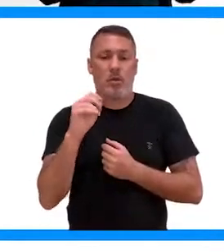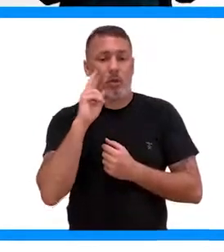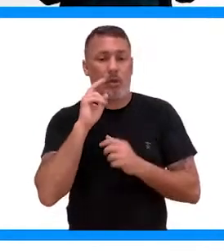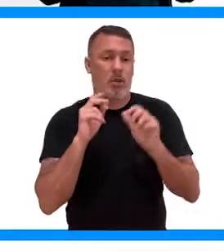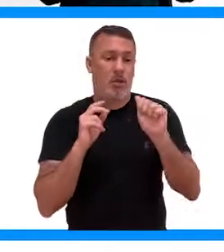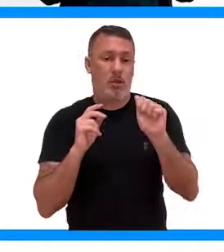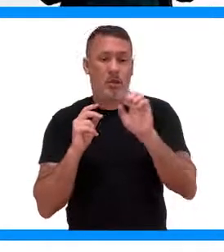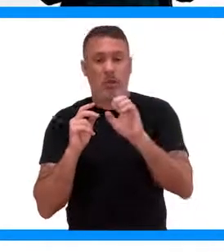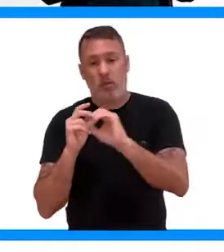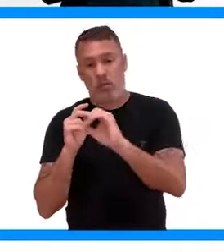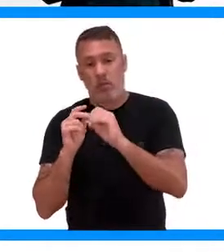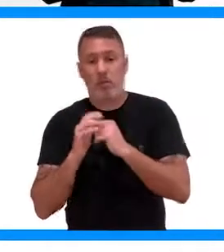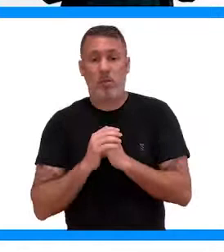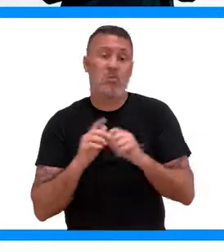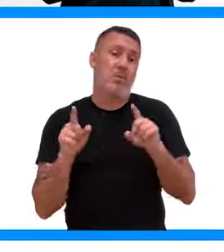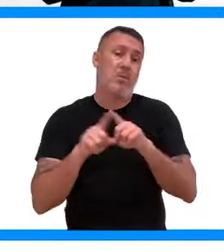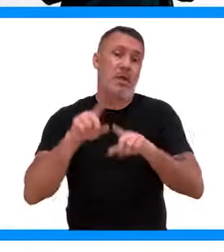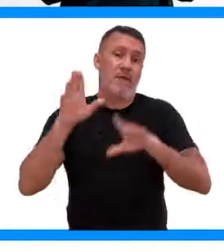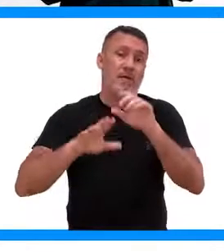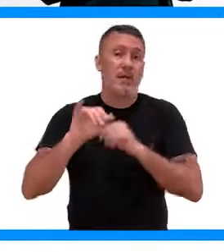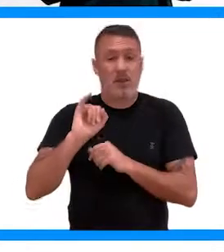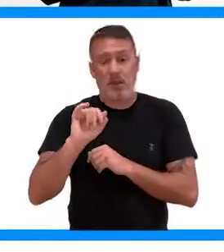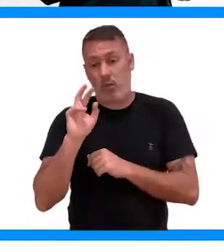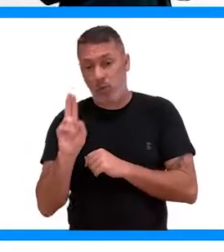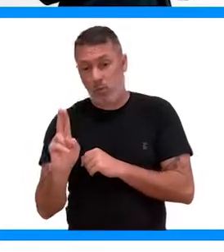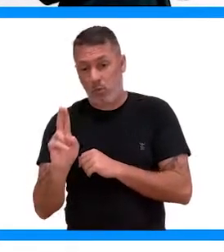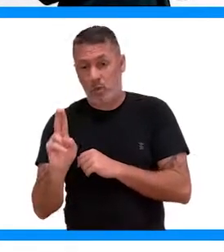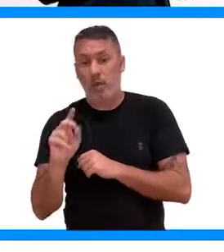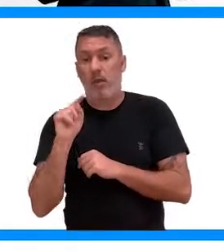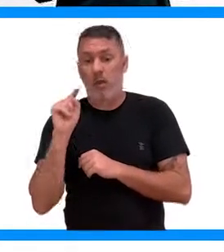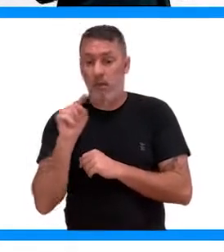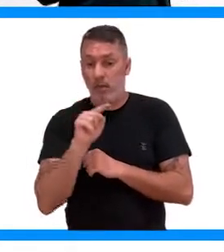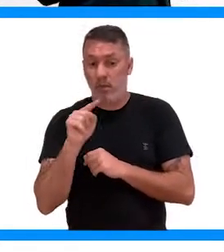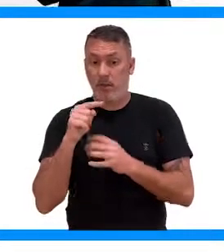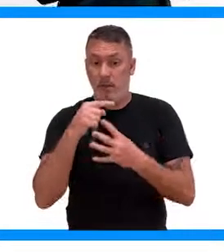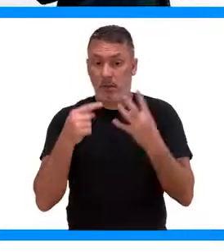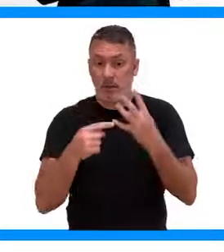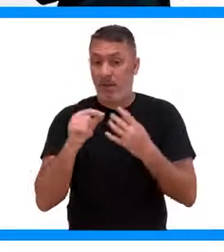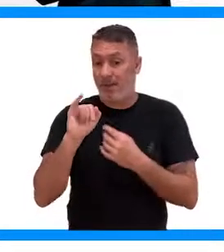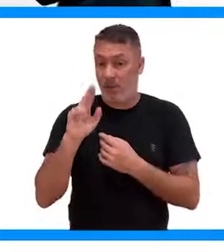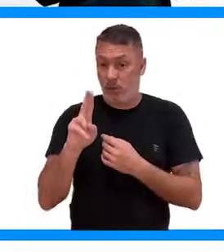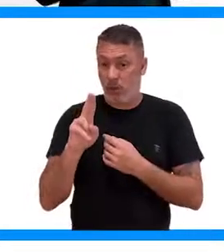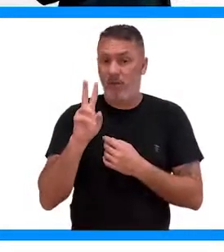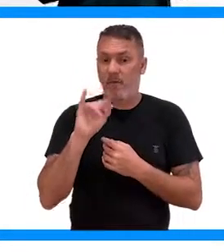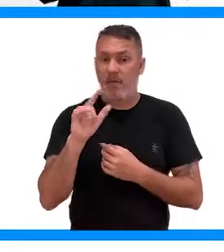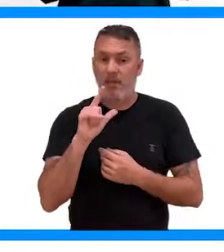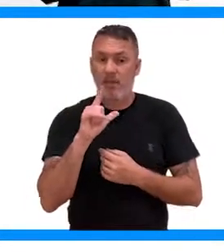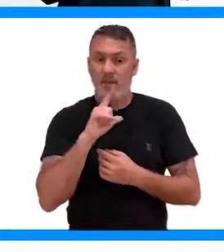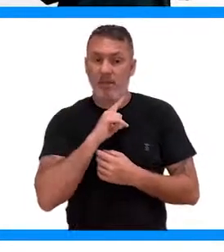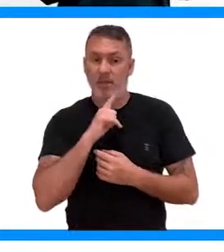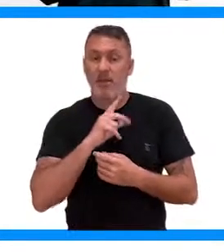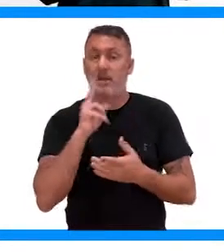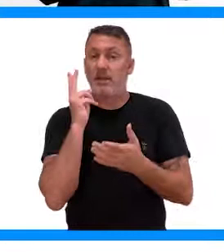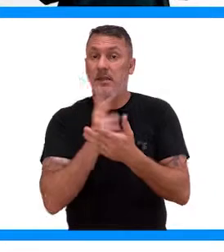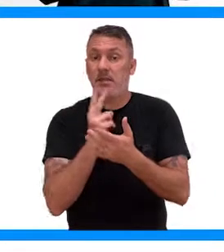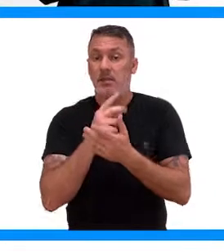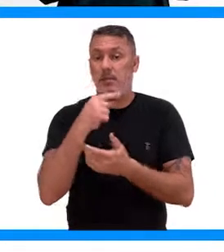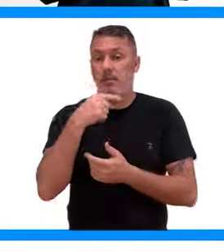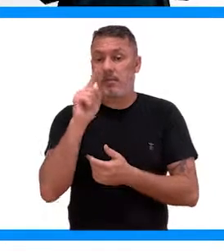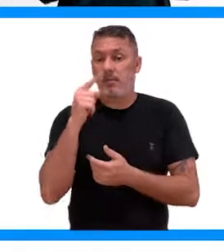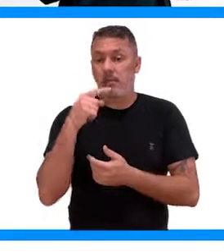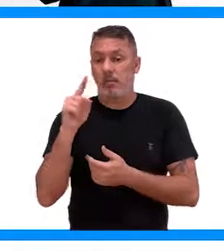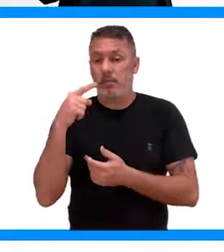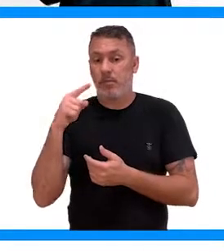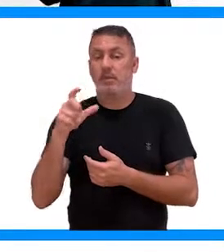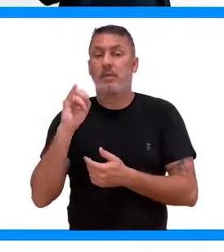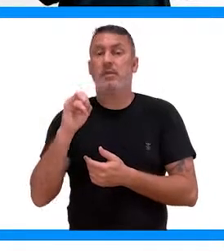uma vogal a, e, o e uma semivogal i, u, esta, então i, u, levará acento para